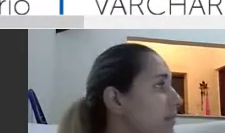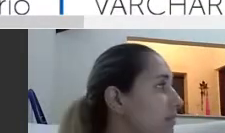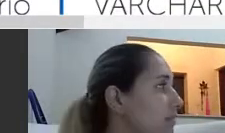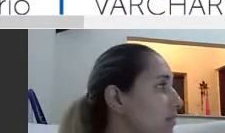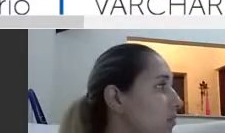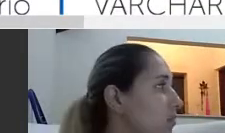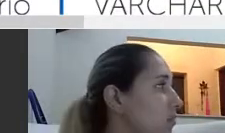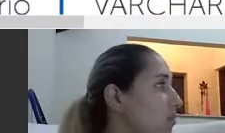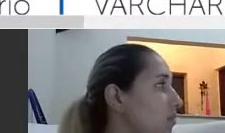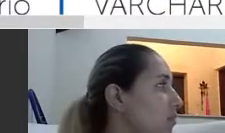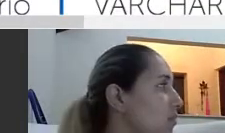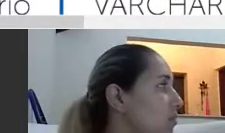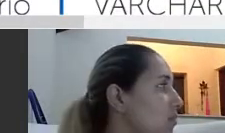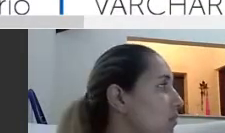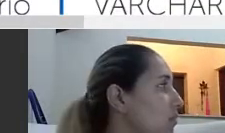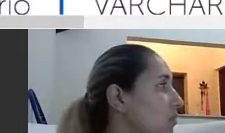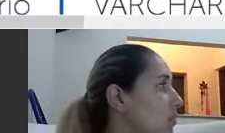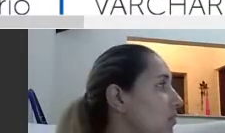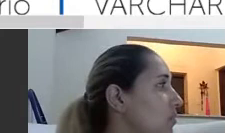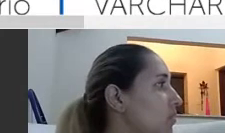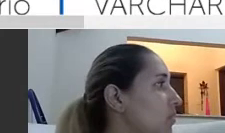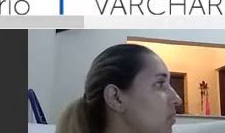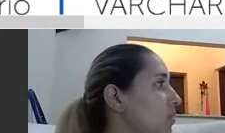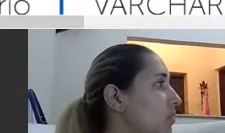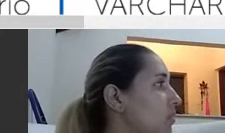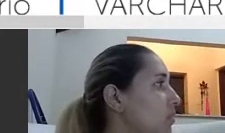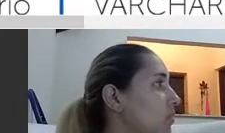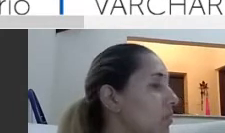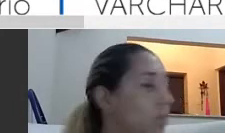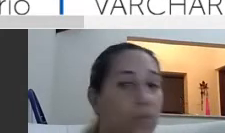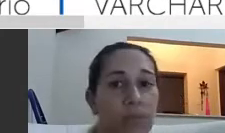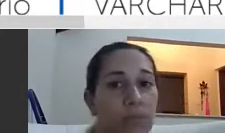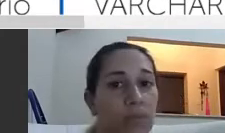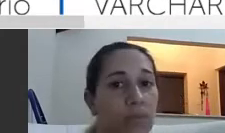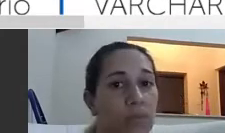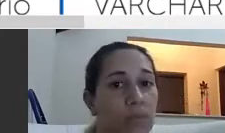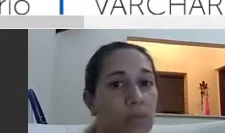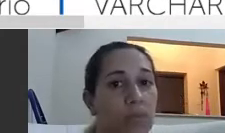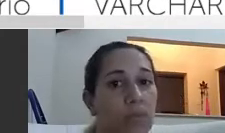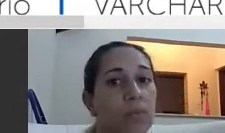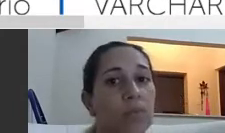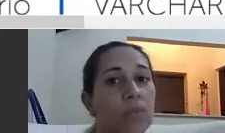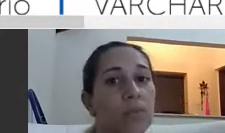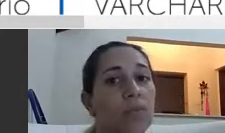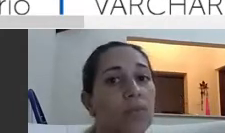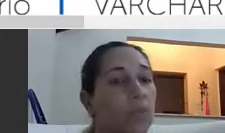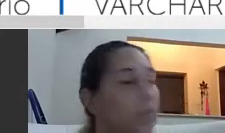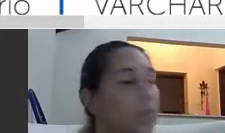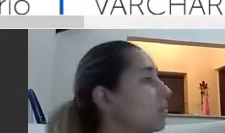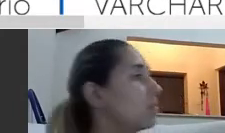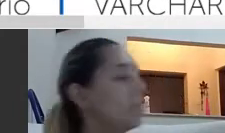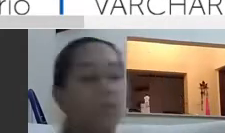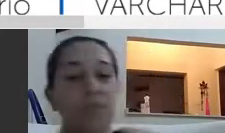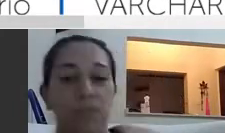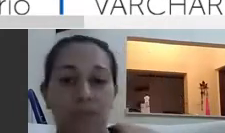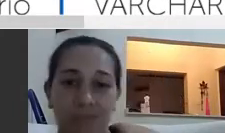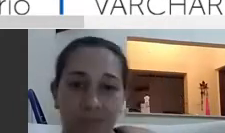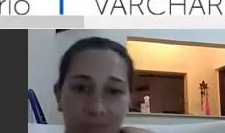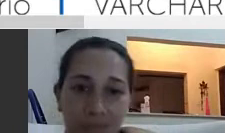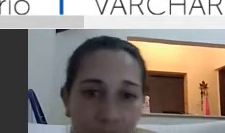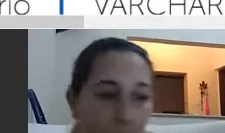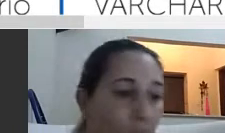sistema, de um banco de dados, tá? Então, é preciso saber que a necessidade de um dicionário de dados, ela também